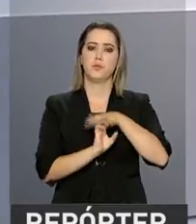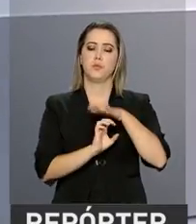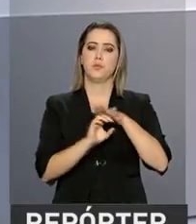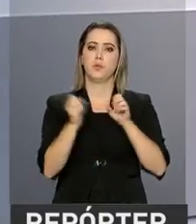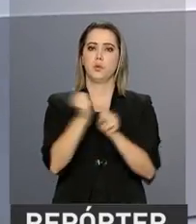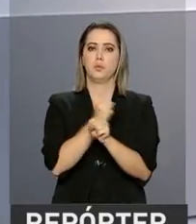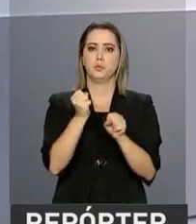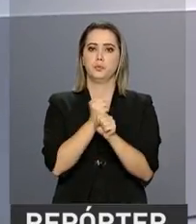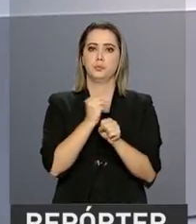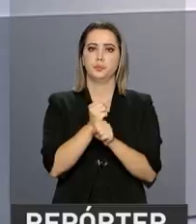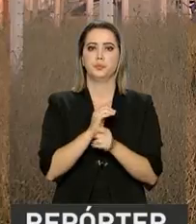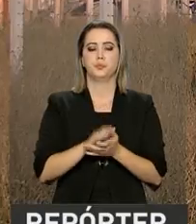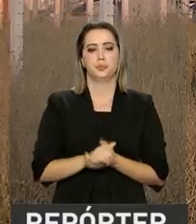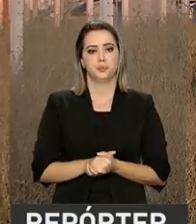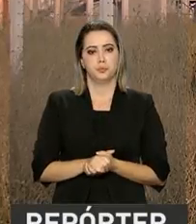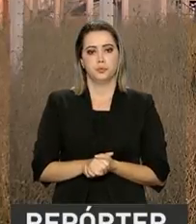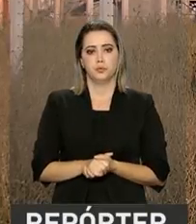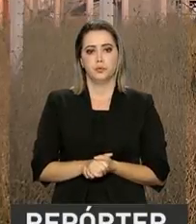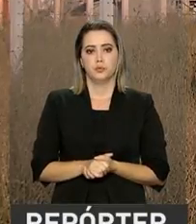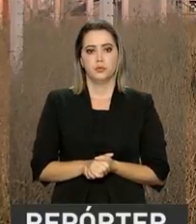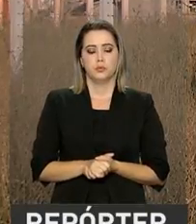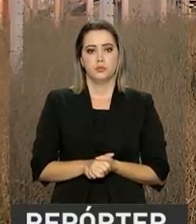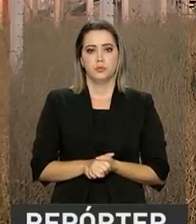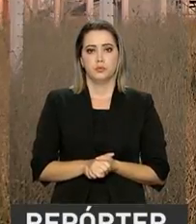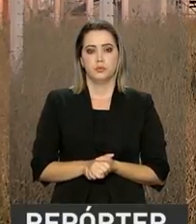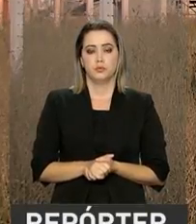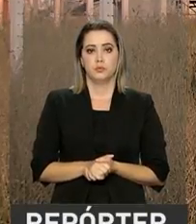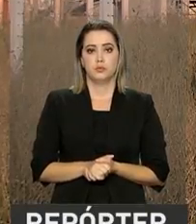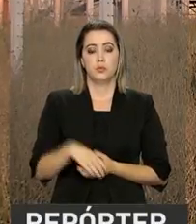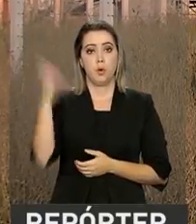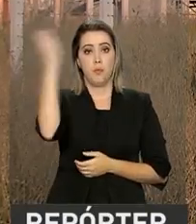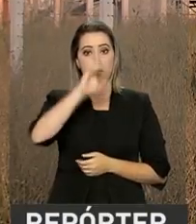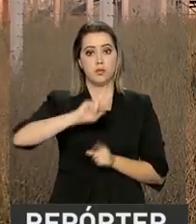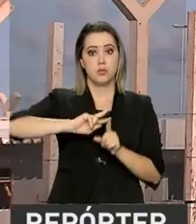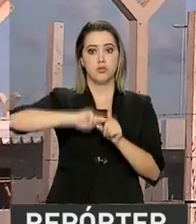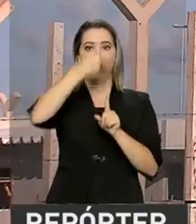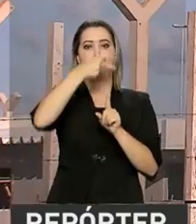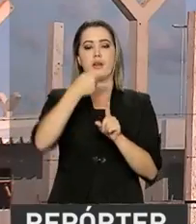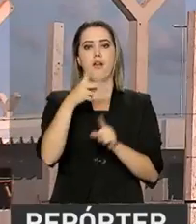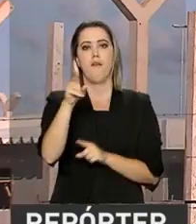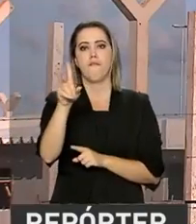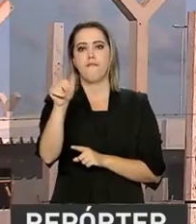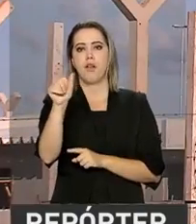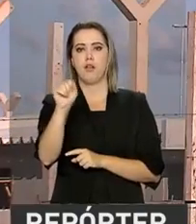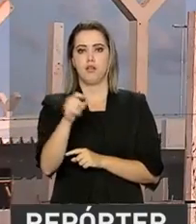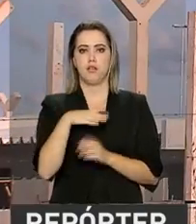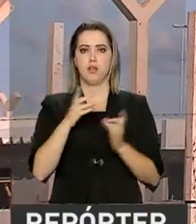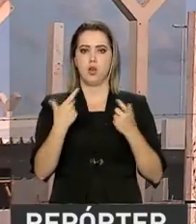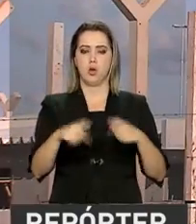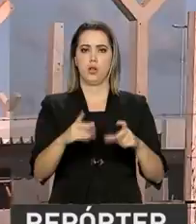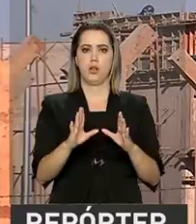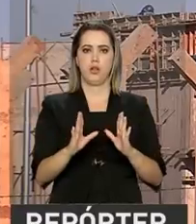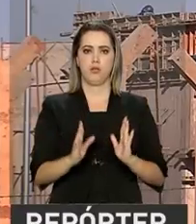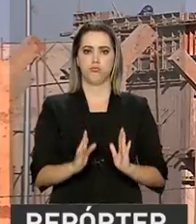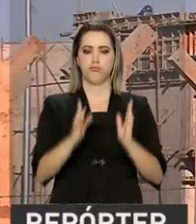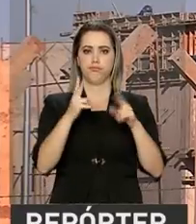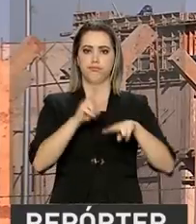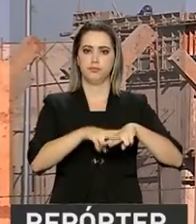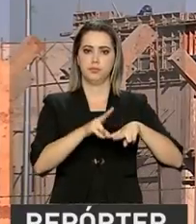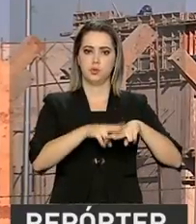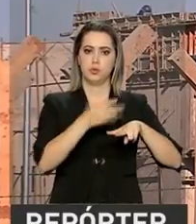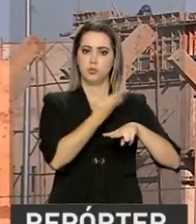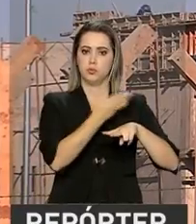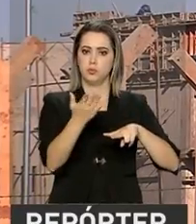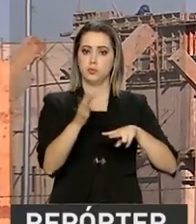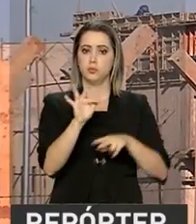construção civil o brasil vai duplicar a quantidade de vagas em presídios federais até o mês de